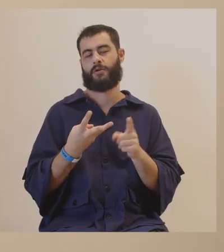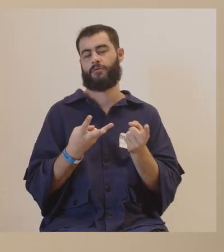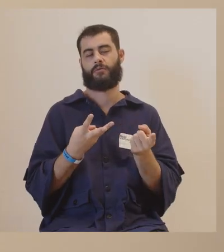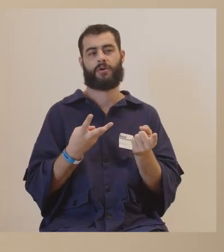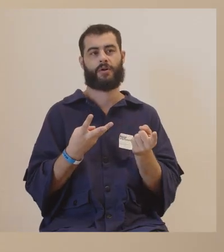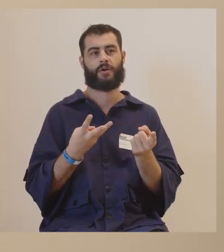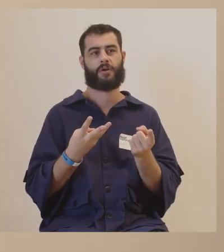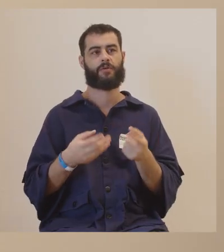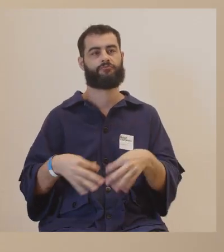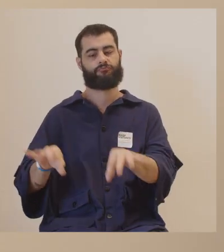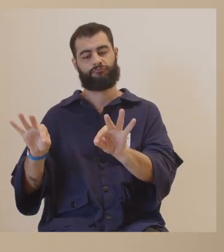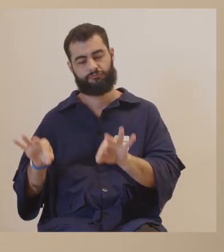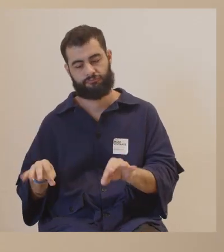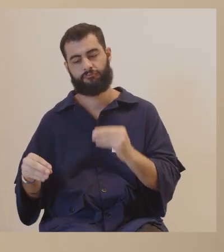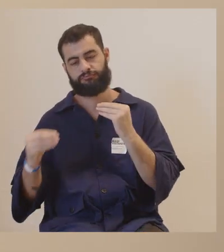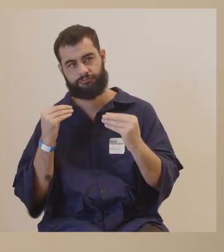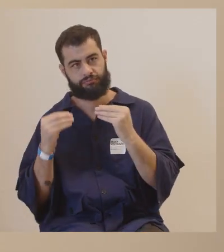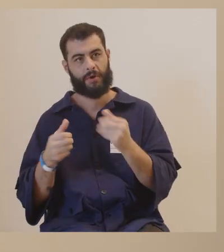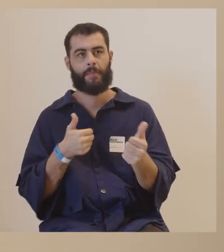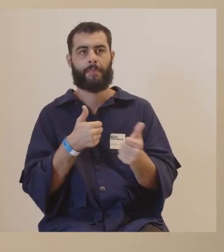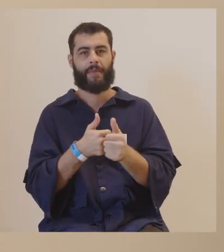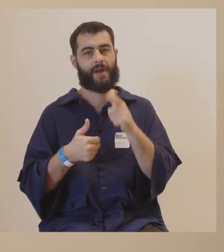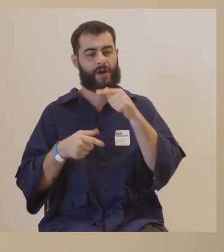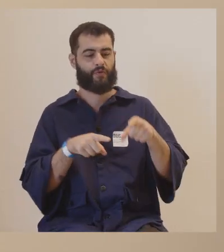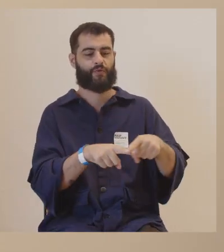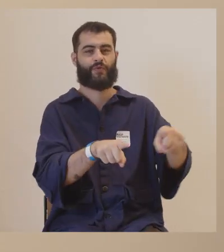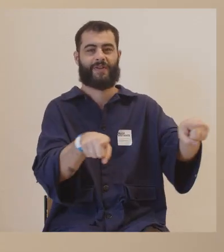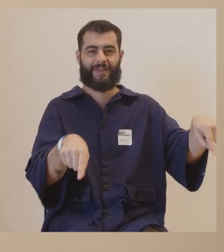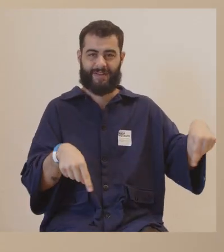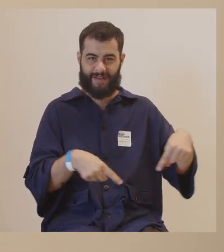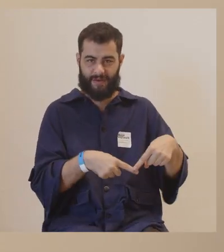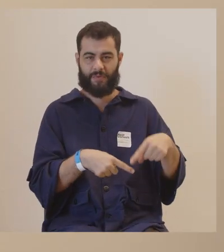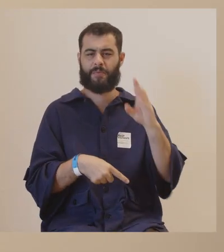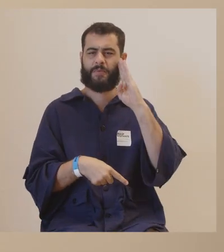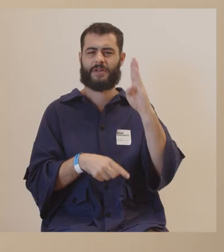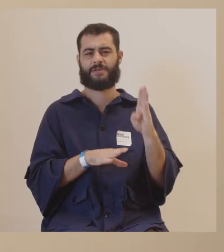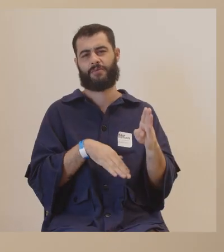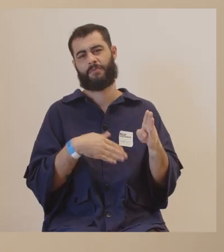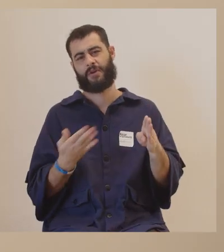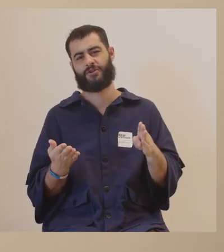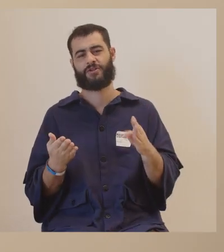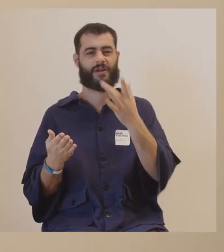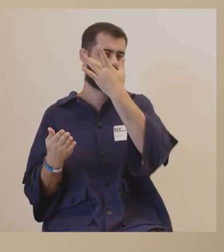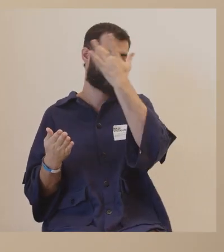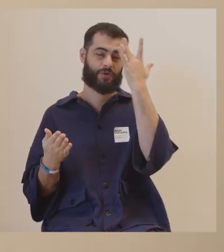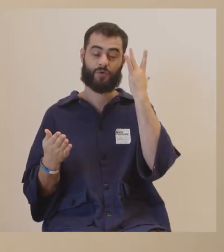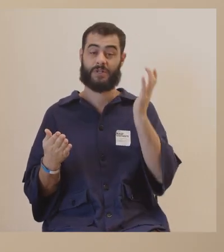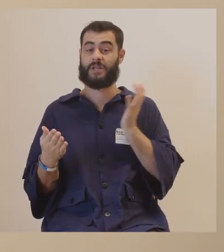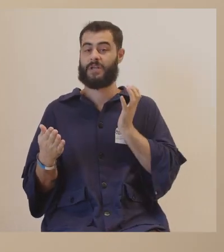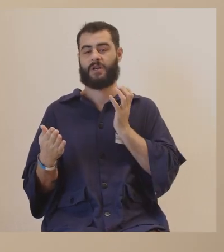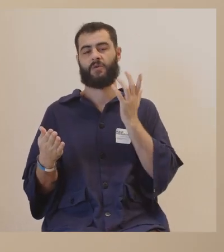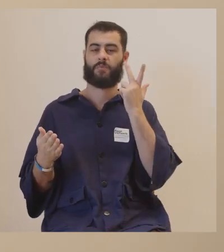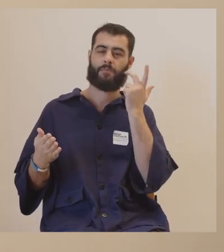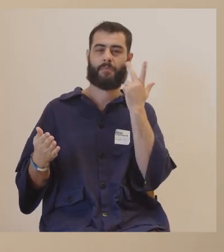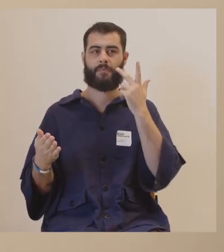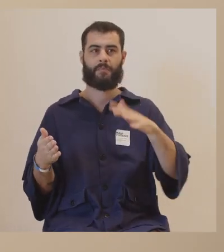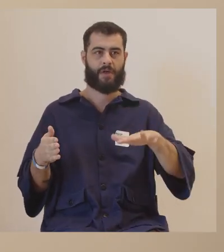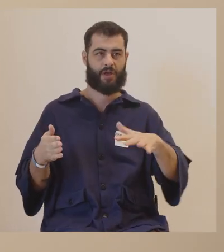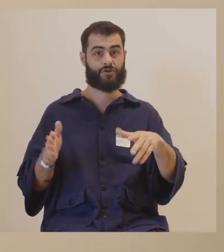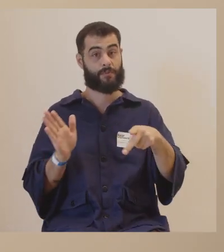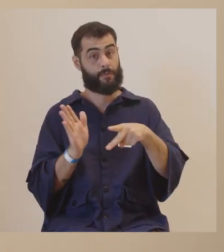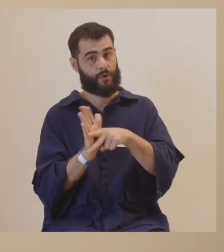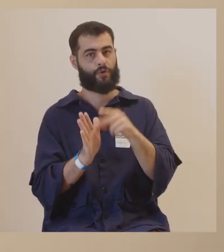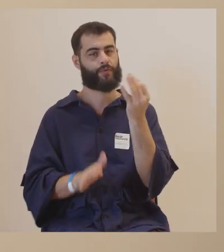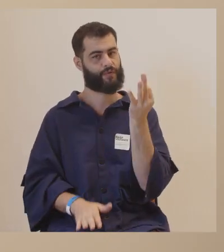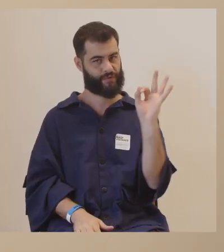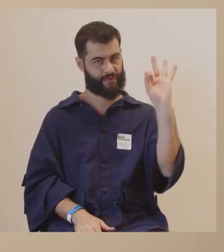lazer da classe média aburguesada da França, né?